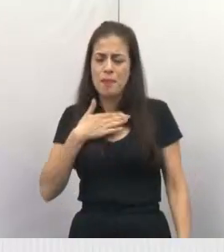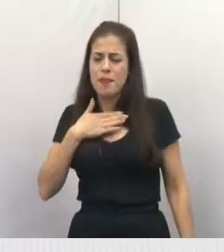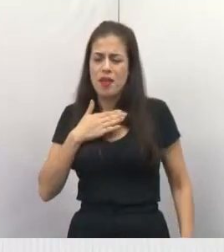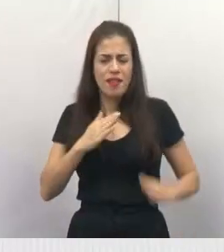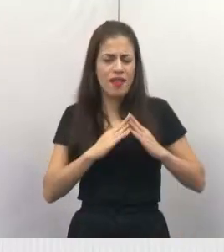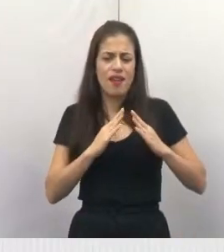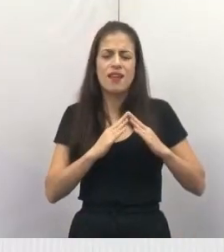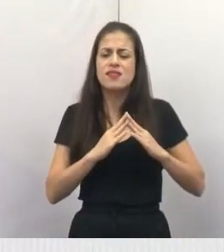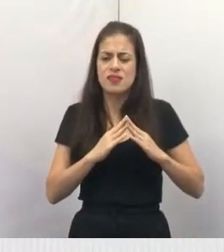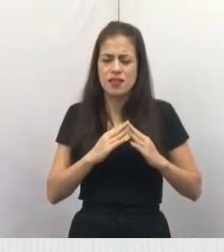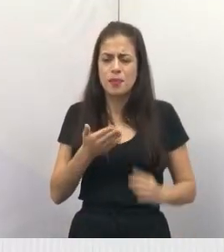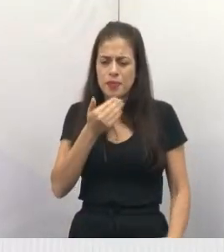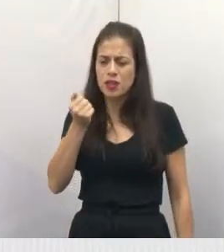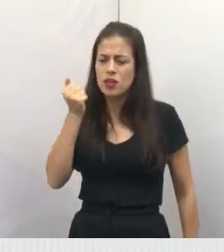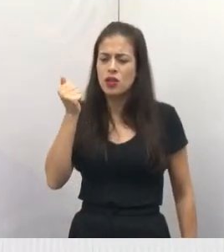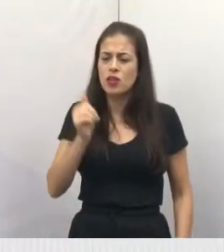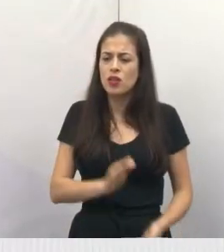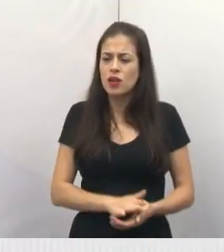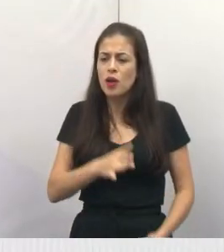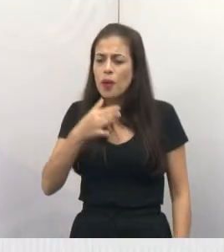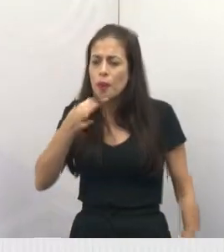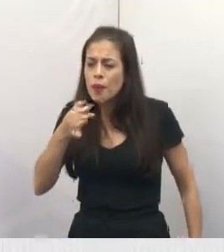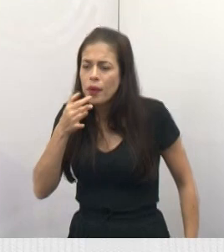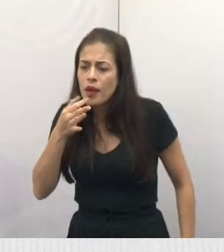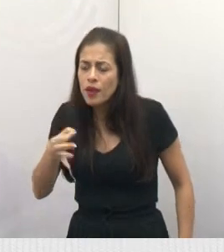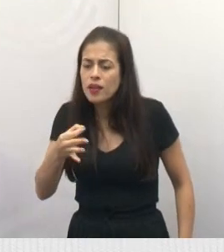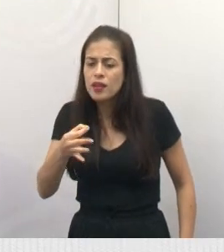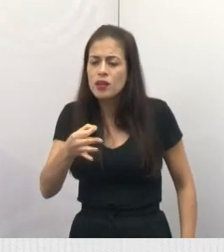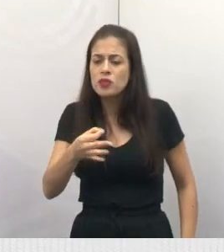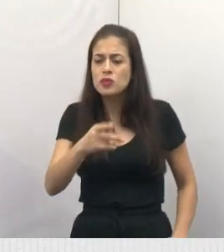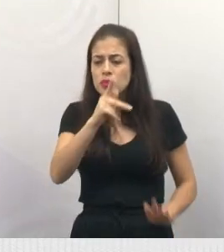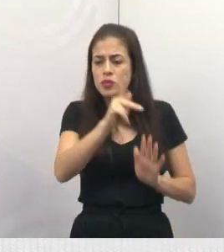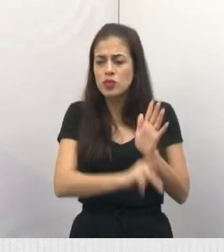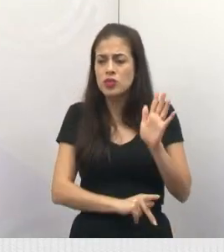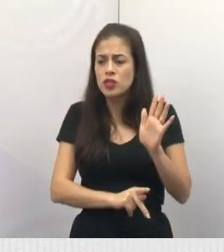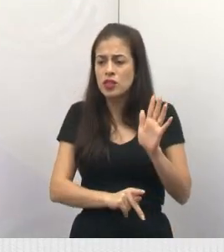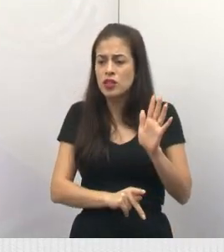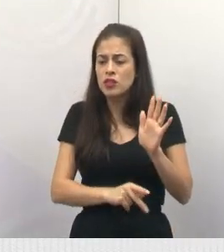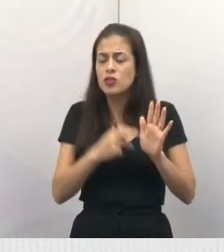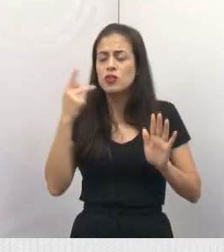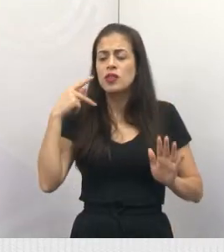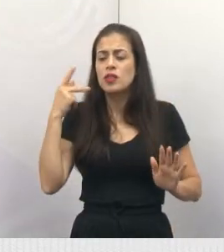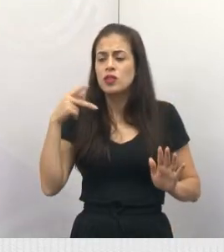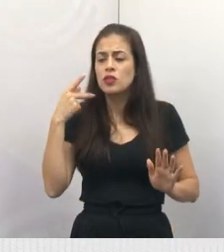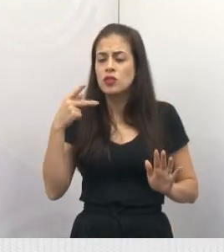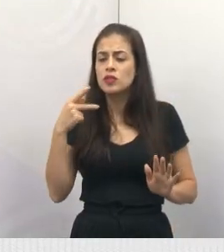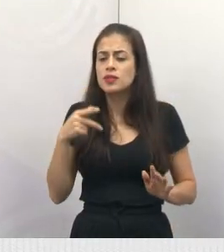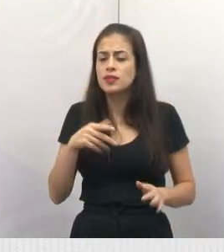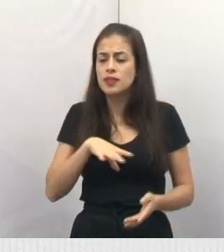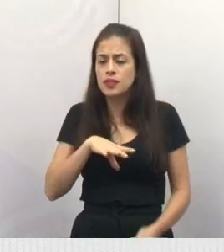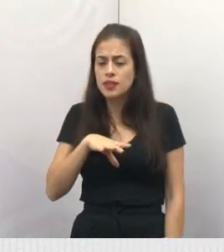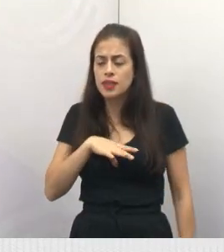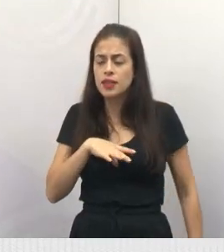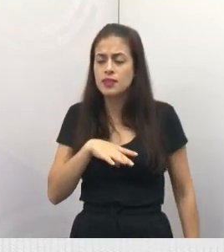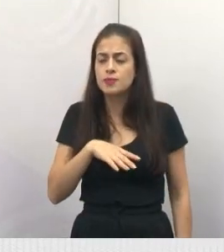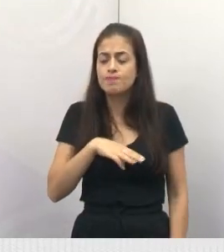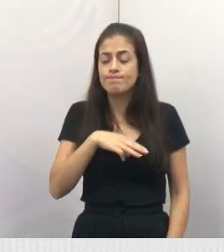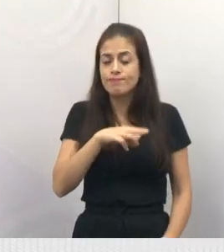bem melhor. Dê a sua opinião sobre os projetos dos vereadores da cidade. Acesse